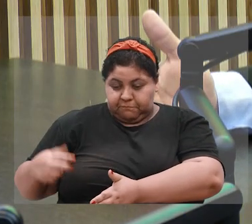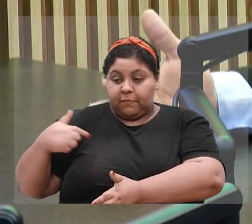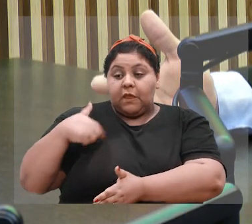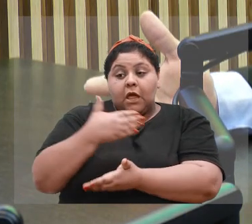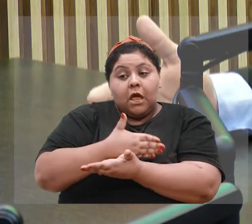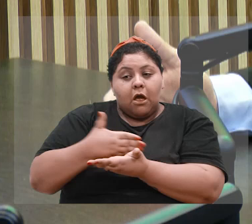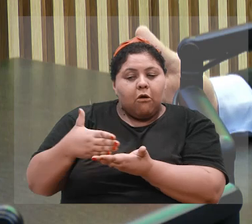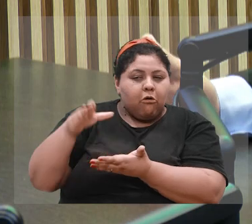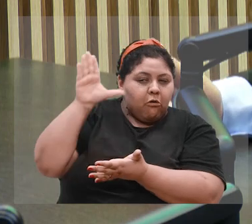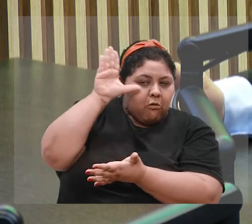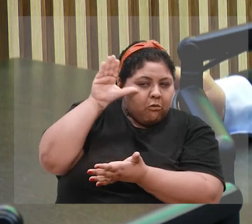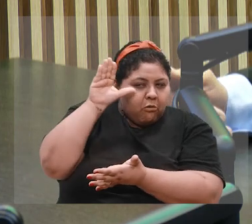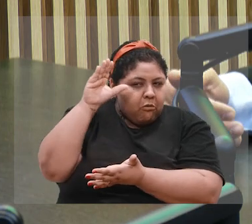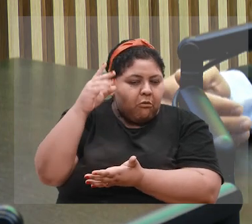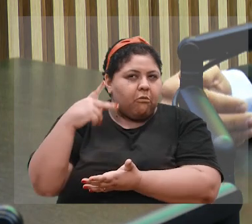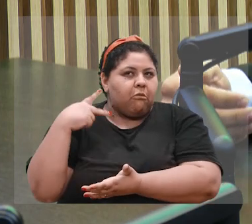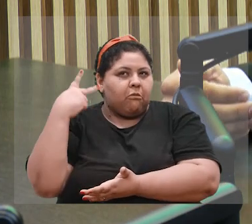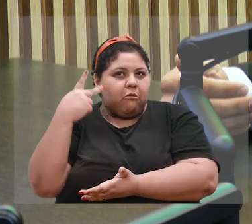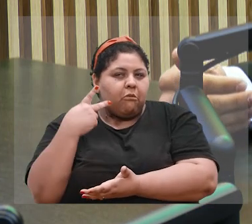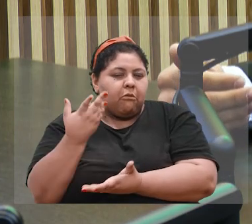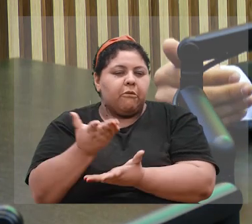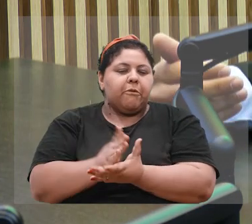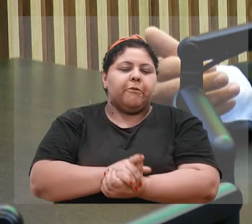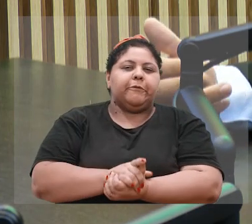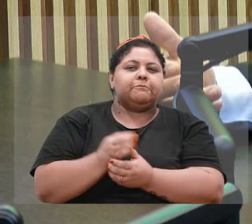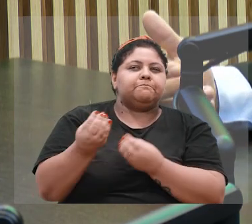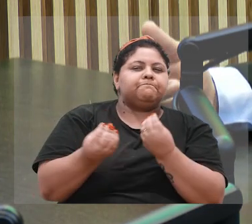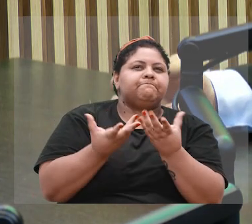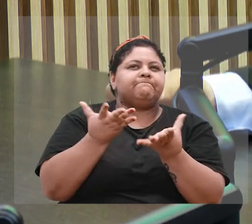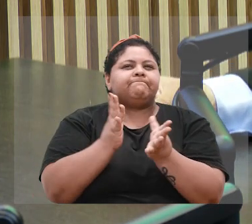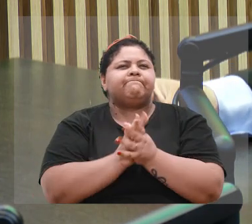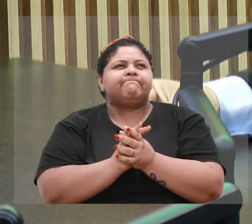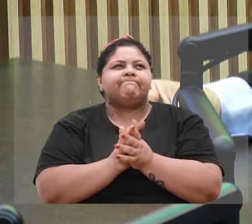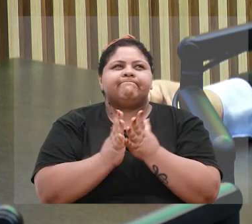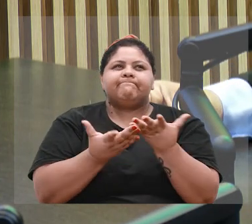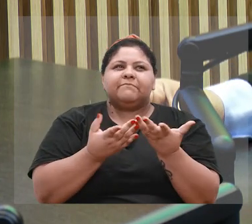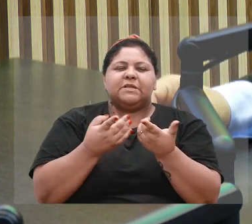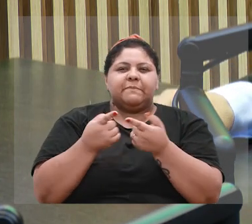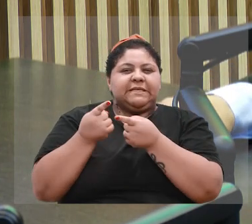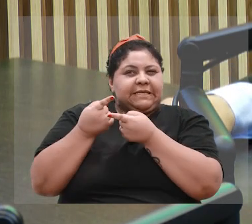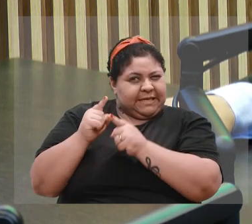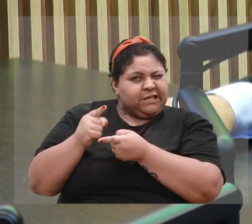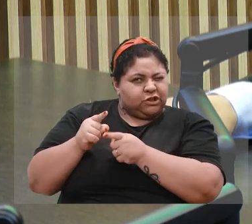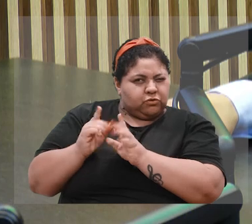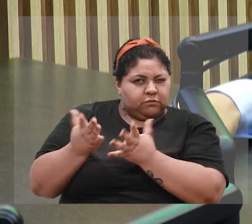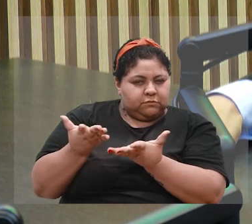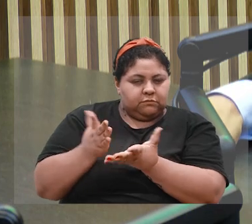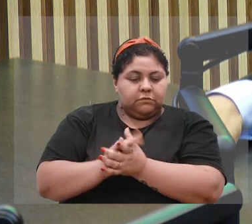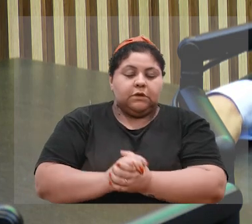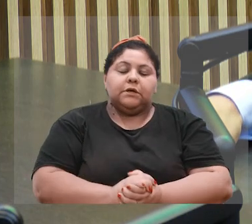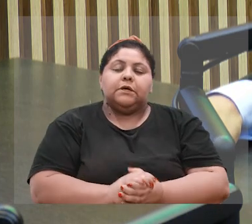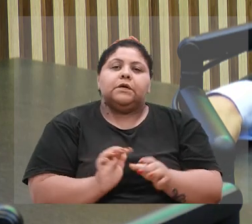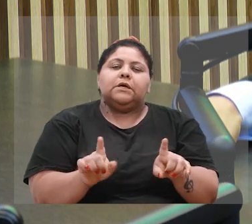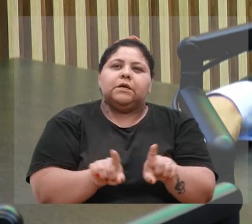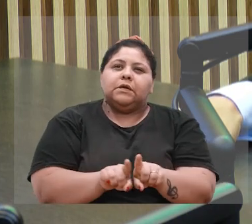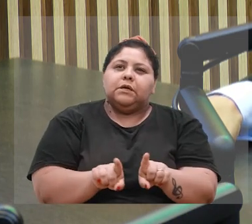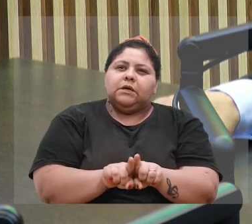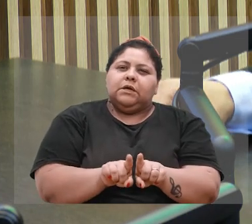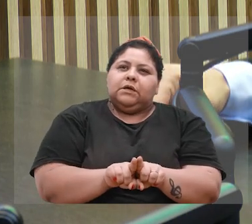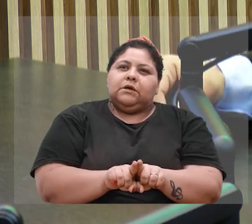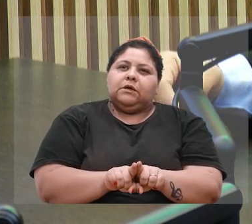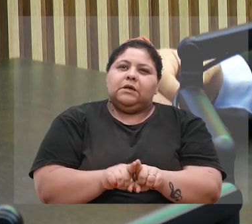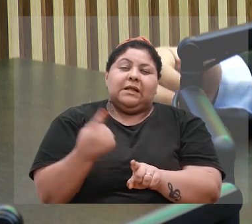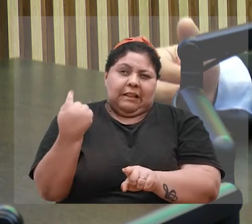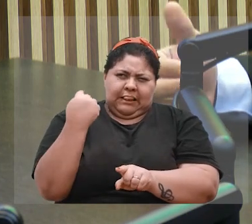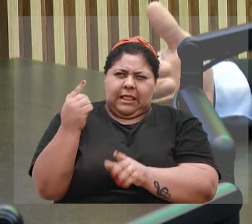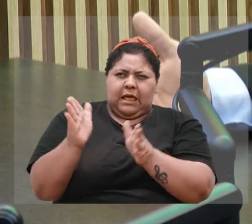Eu comecei a analisar a política de um ponto mais, eu digo, mais crítico. E até